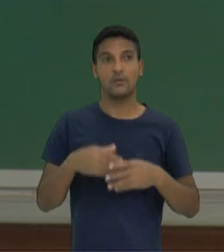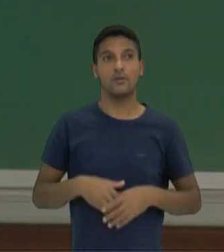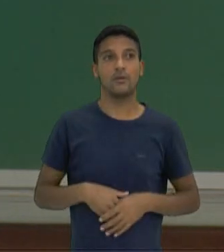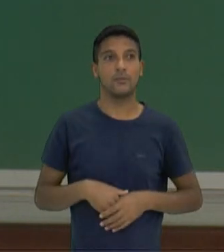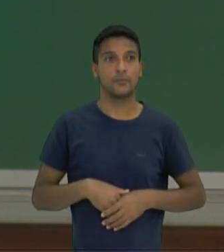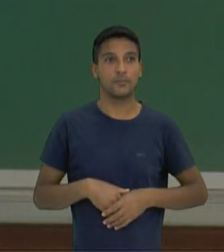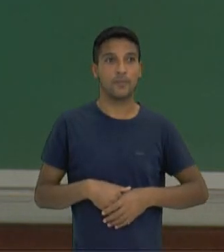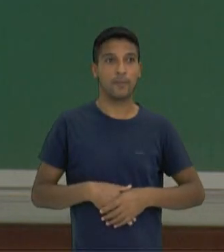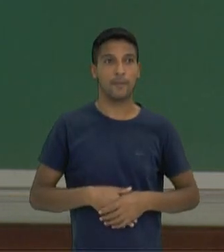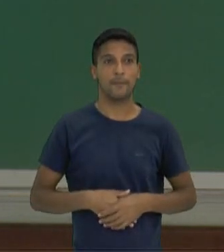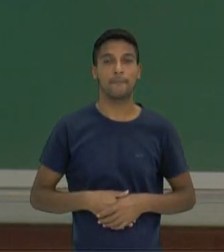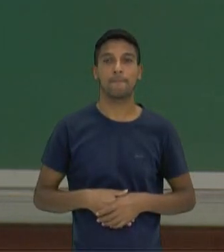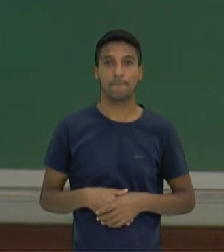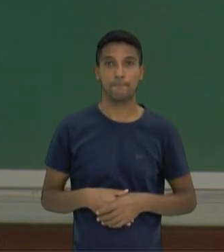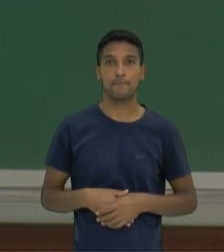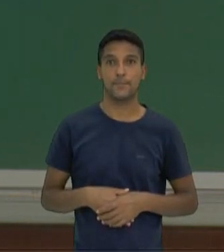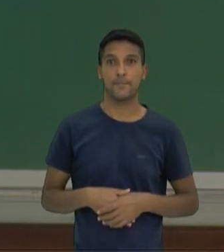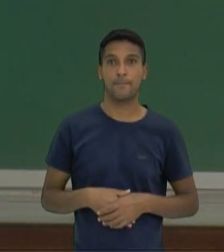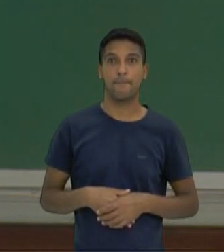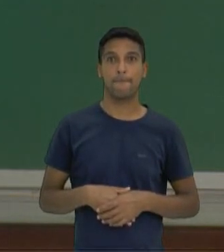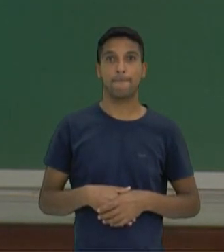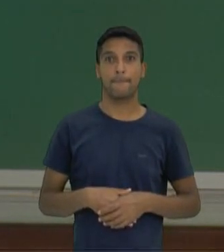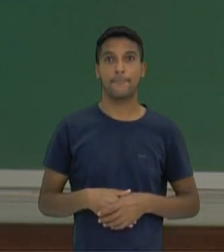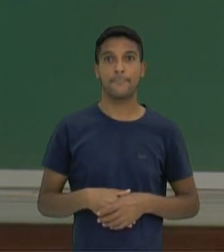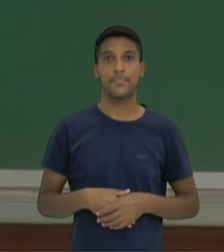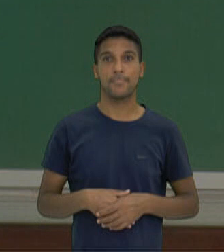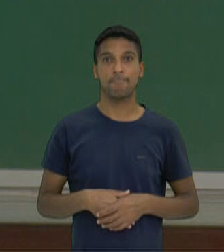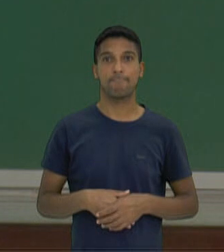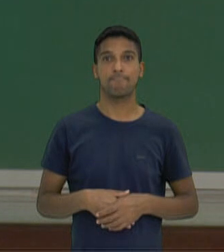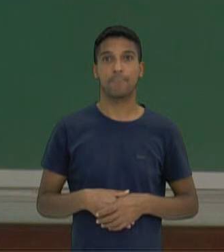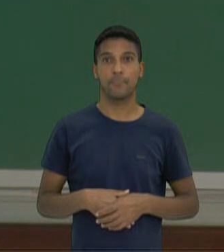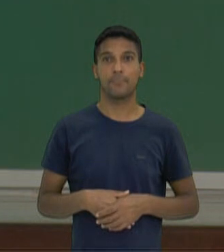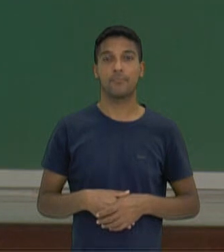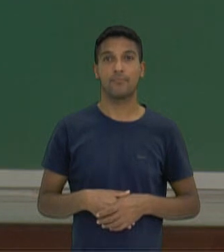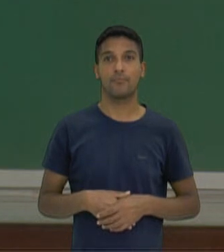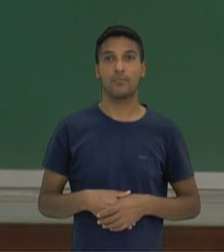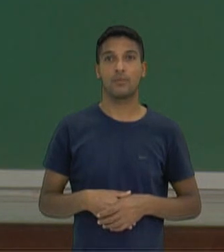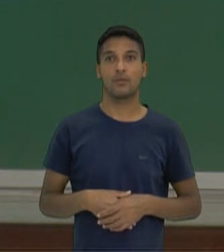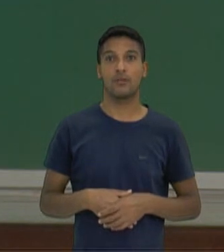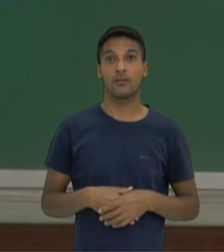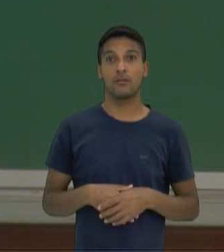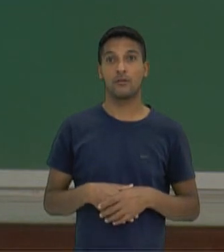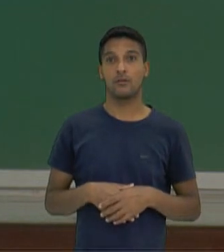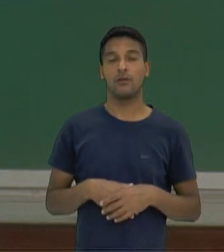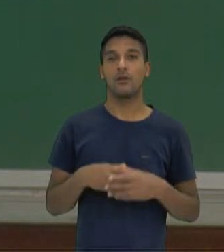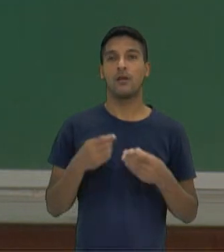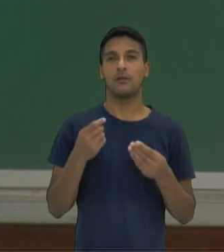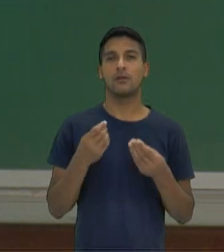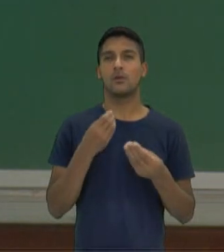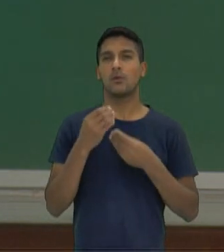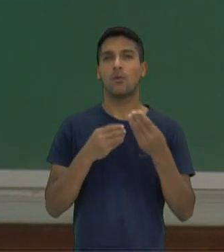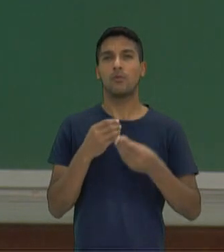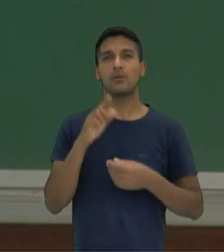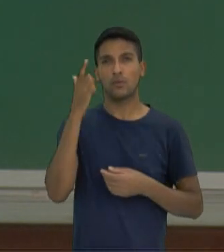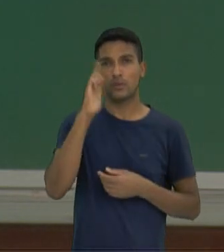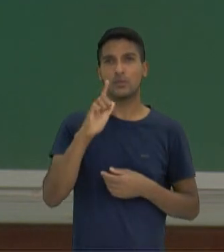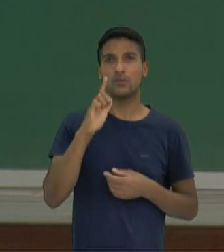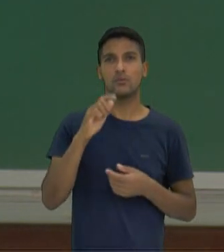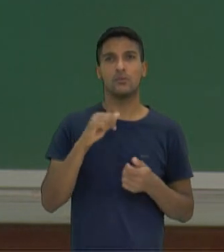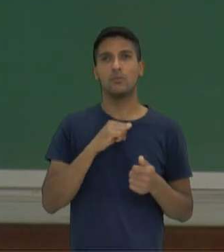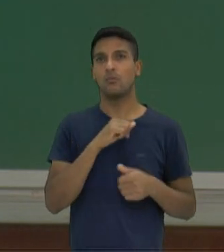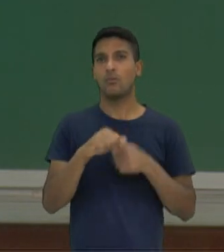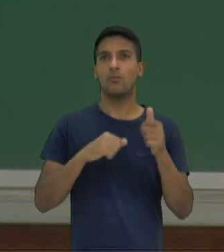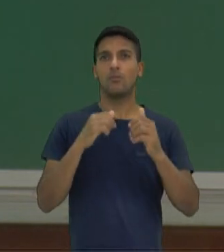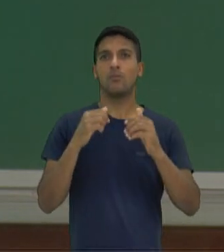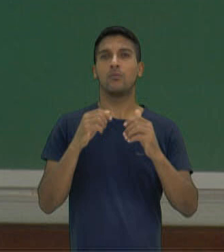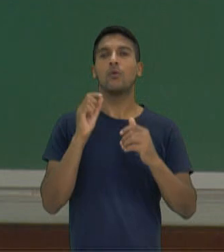da réplica, ele entrou no que foi solicitado, as características profissionais, como ele virou um escritor mesmo. Uma